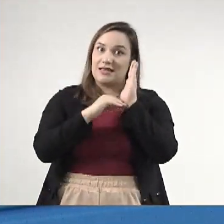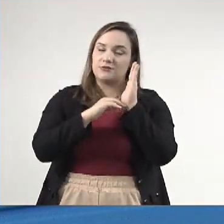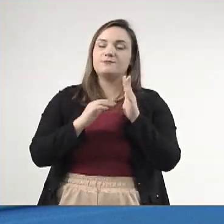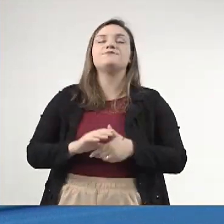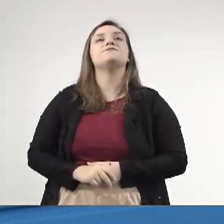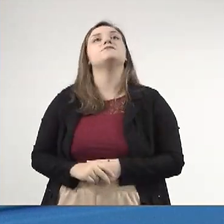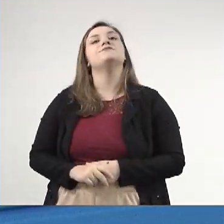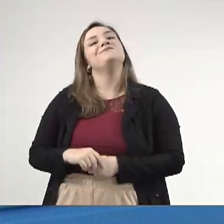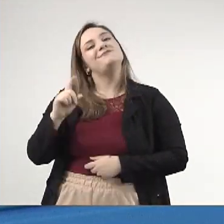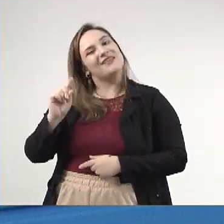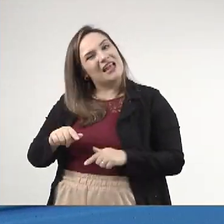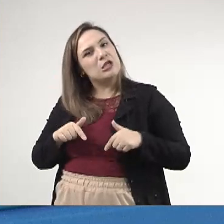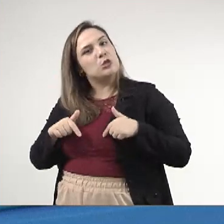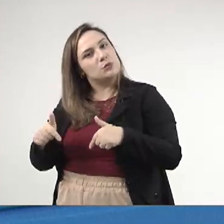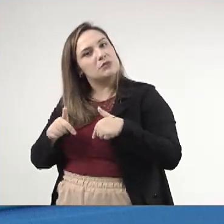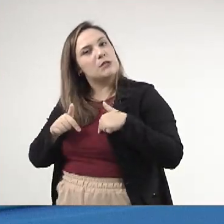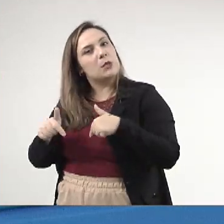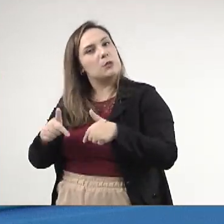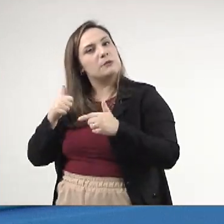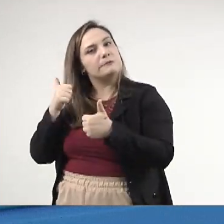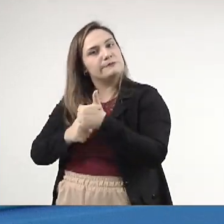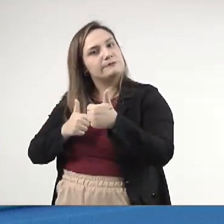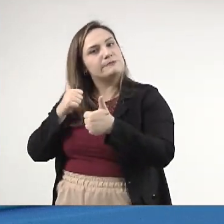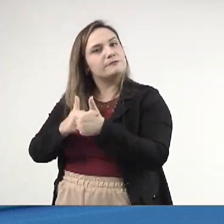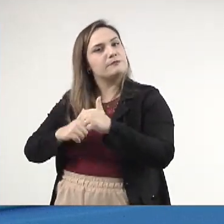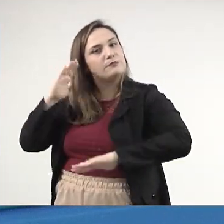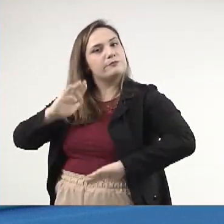conquista dessas justas reivindicações de